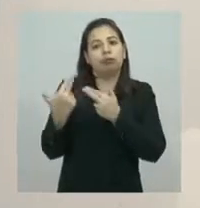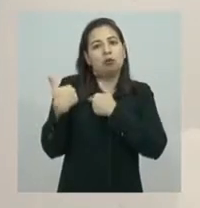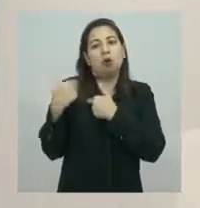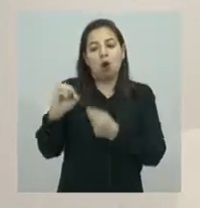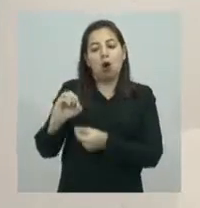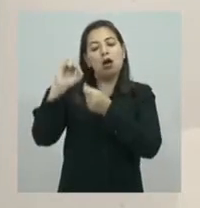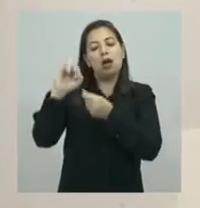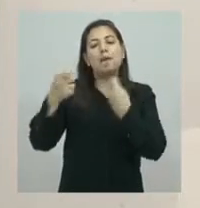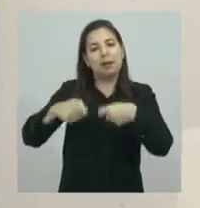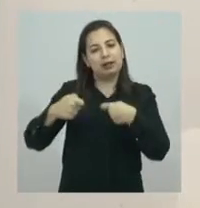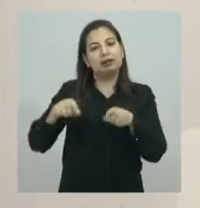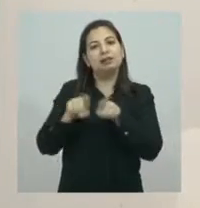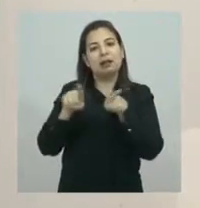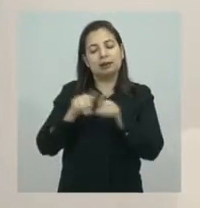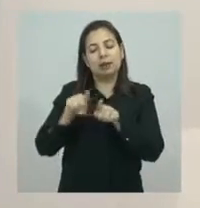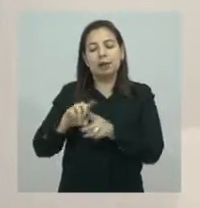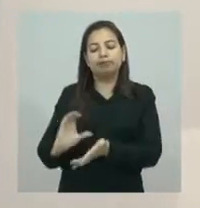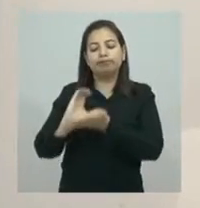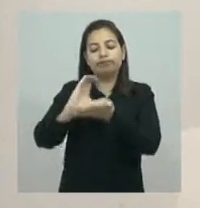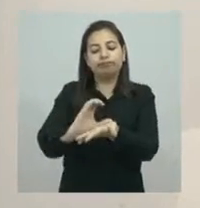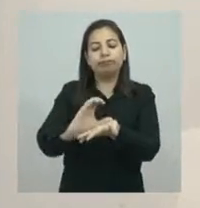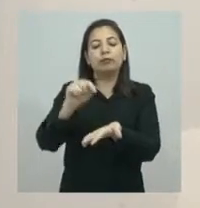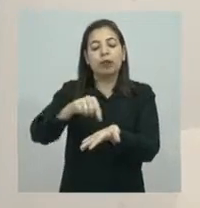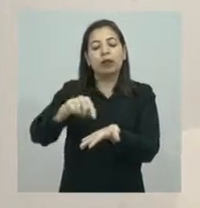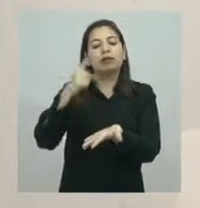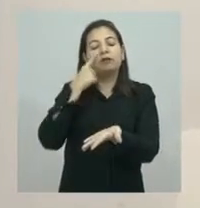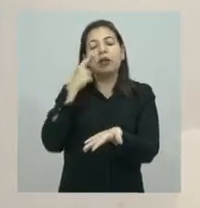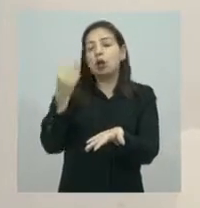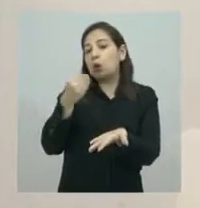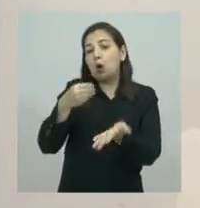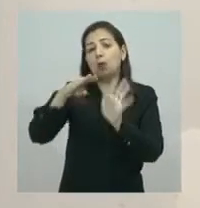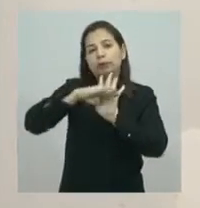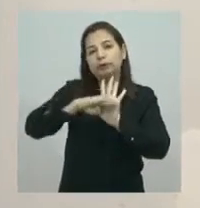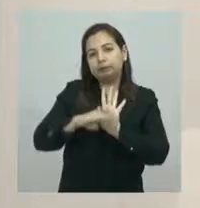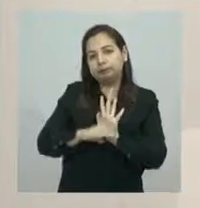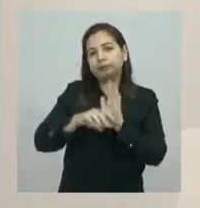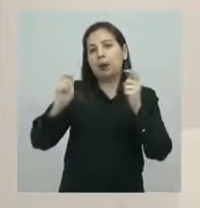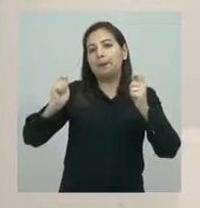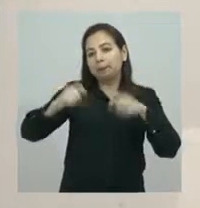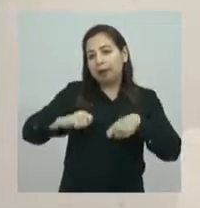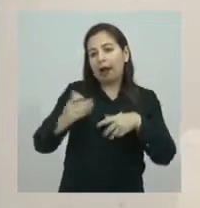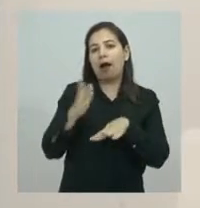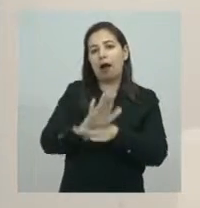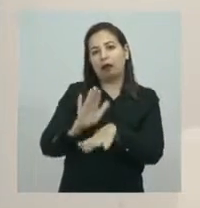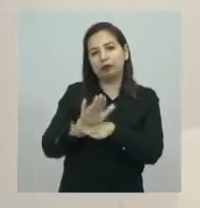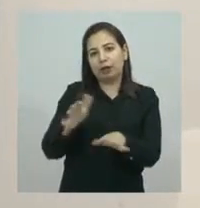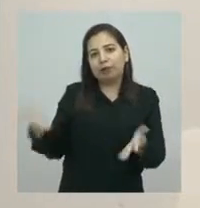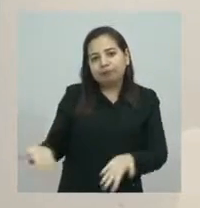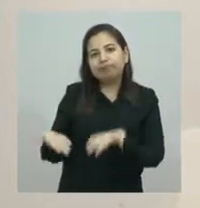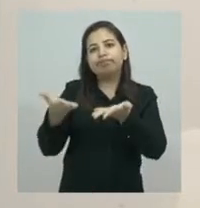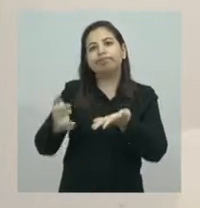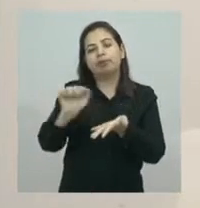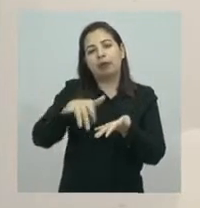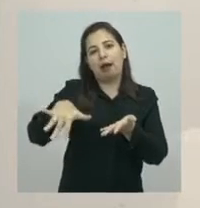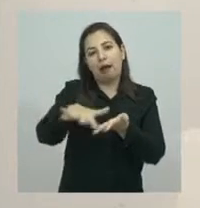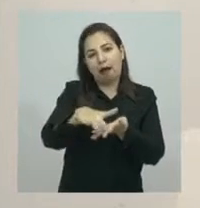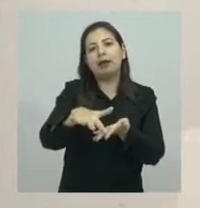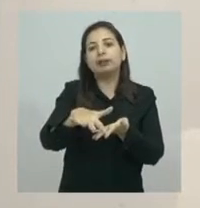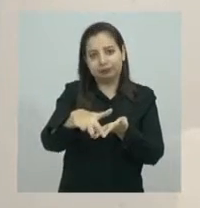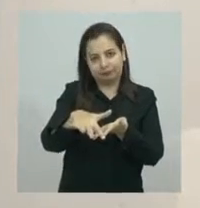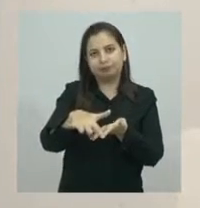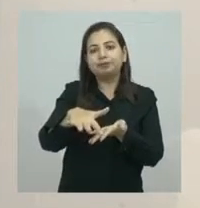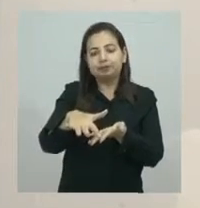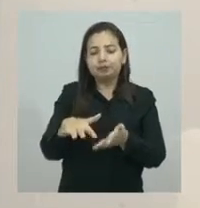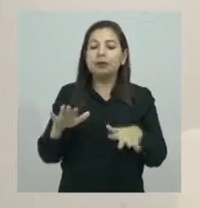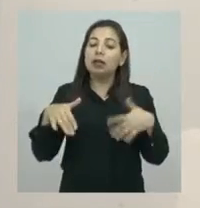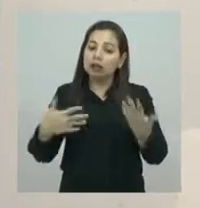dizendo de que forma o município pode implementar e deve implementar aquelas políticas. Então, eu acho que Fortaleza